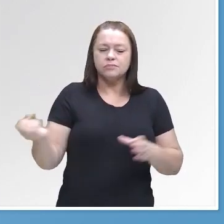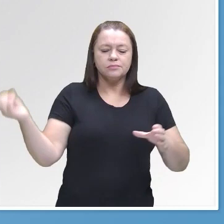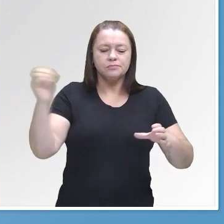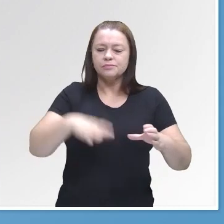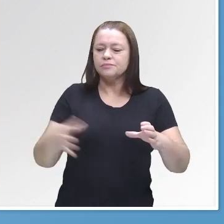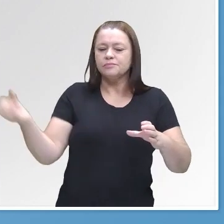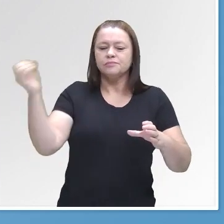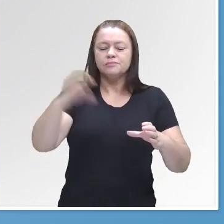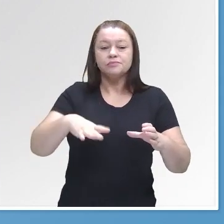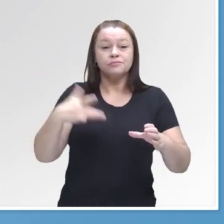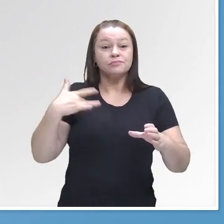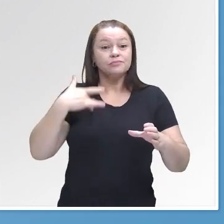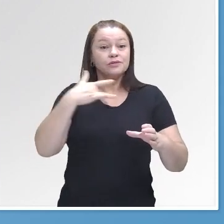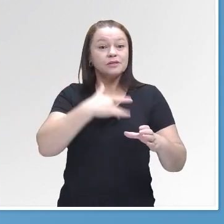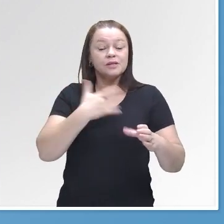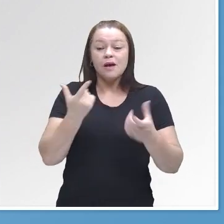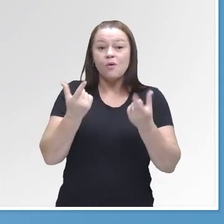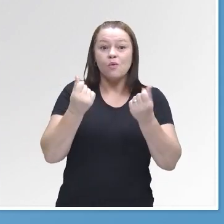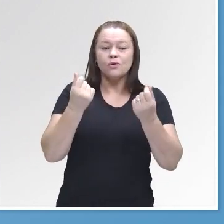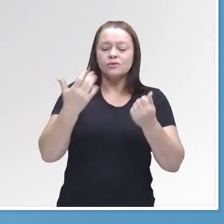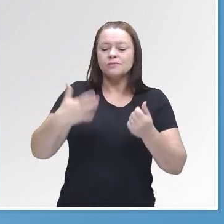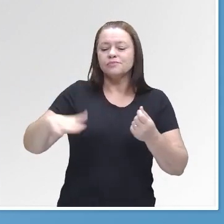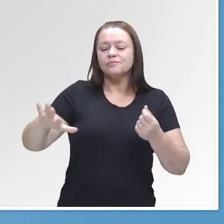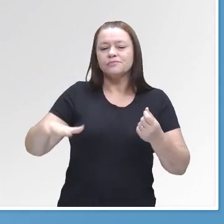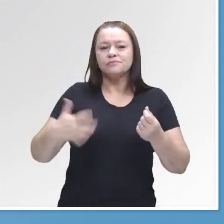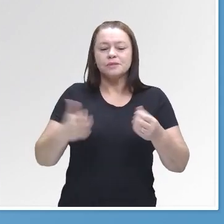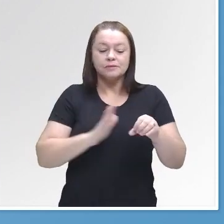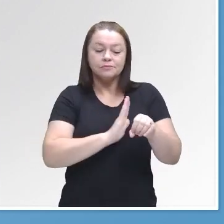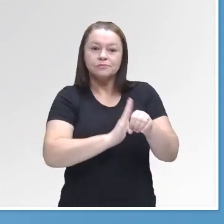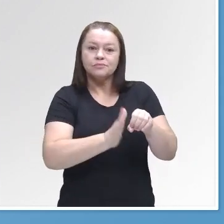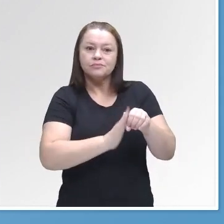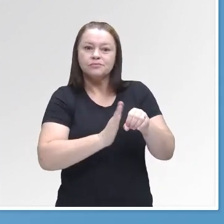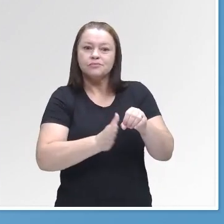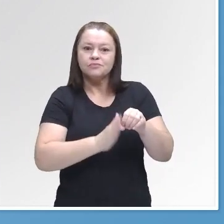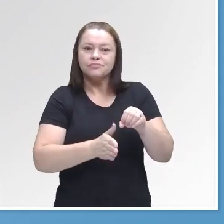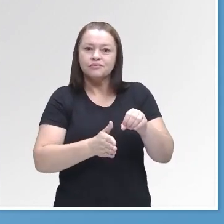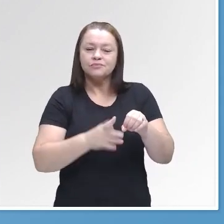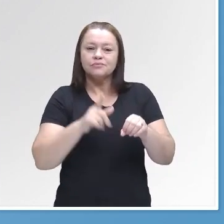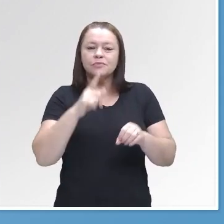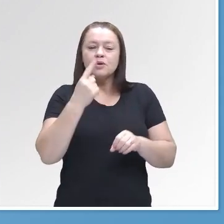baixos. Beterraba, o quilo,